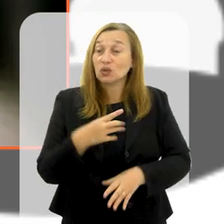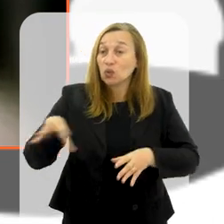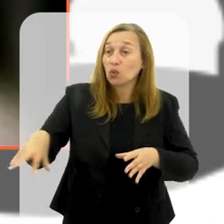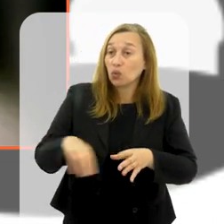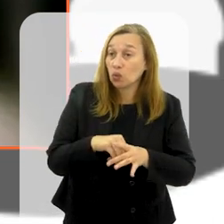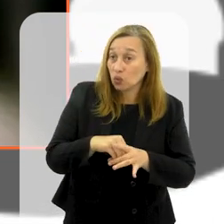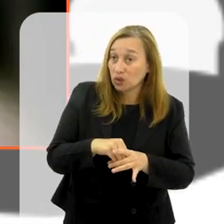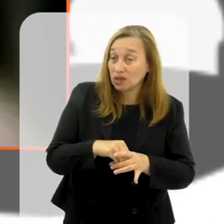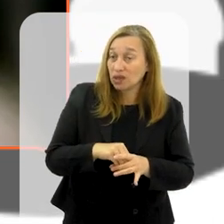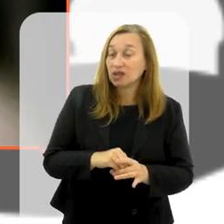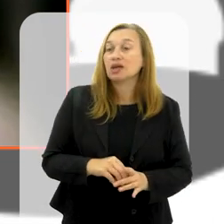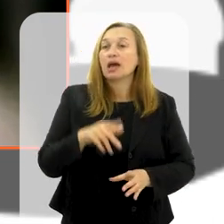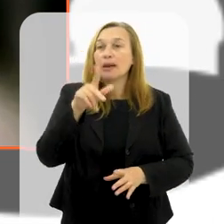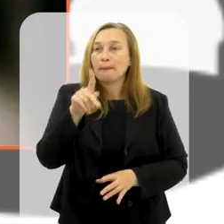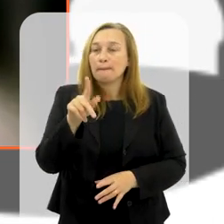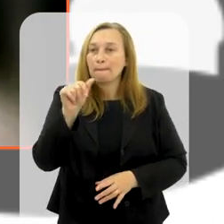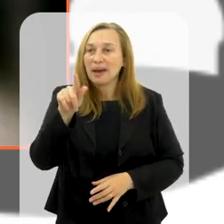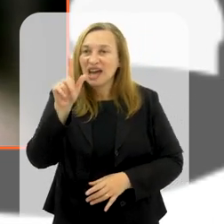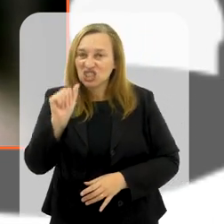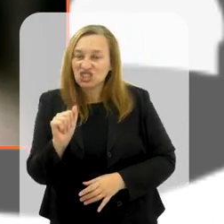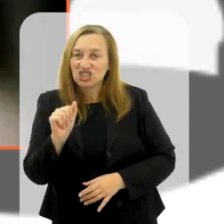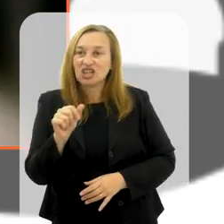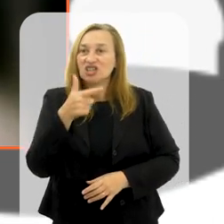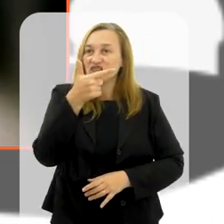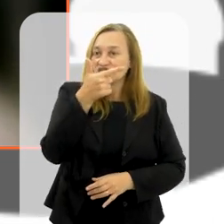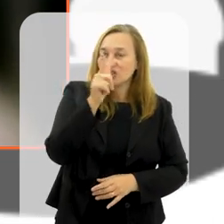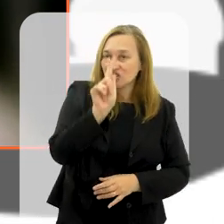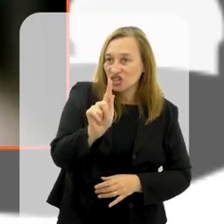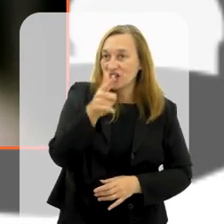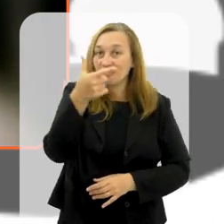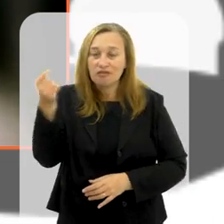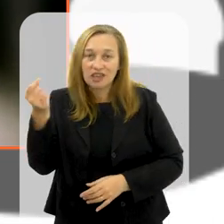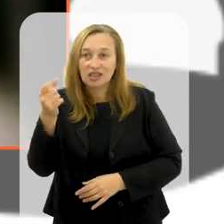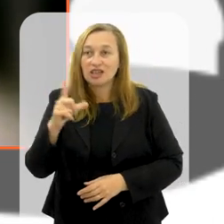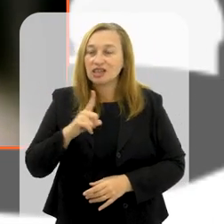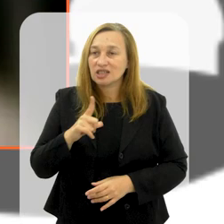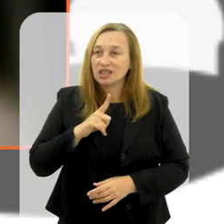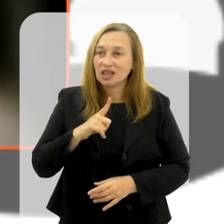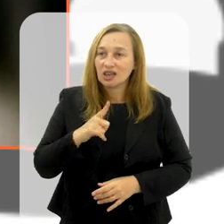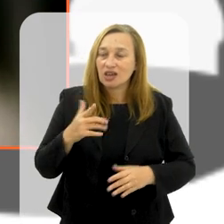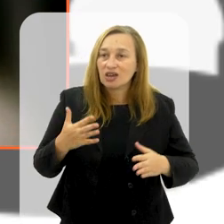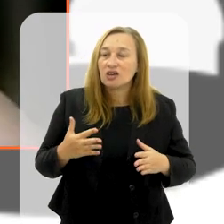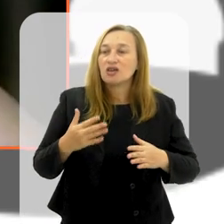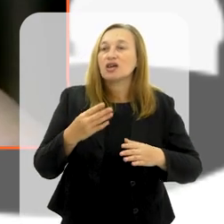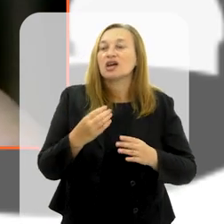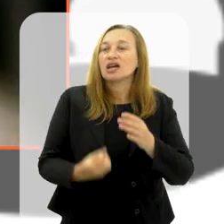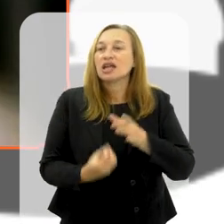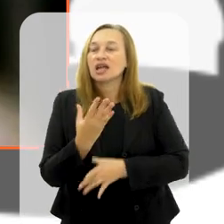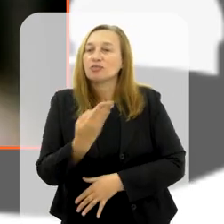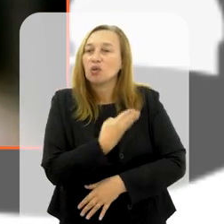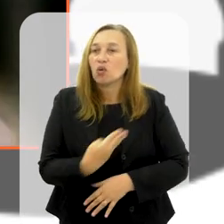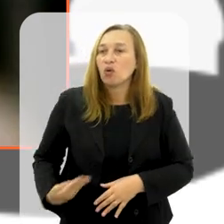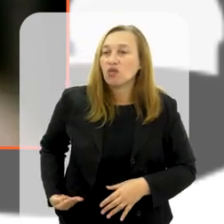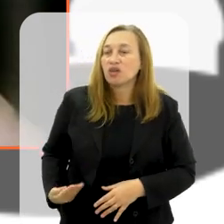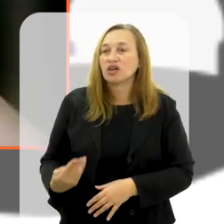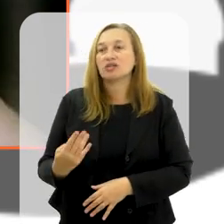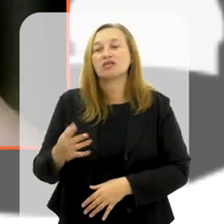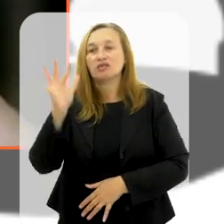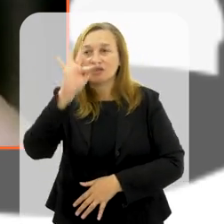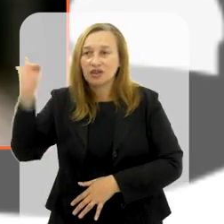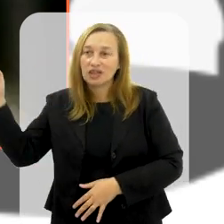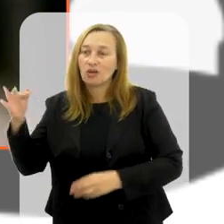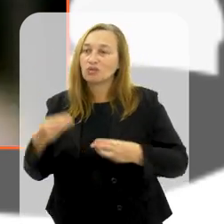felicidade, incorporado à página do G20. O G20 tem uma página feita pelo governo federal